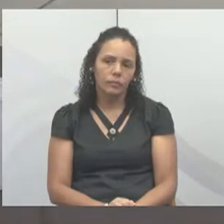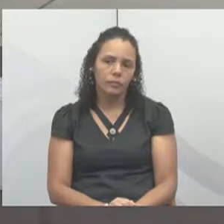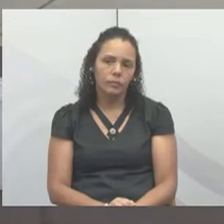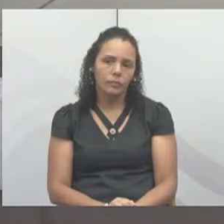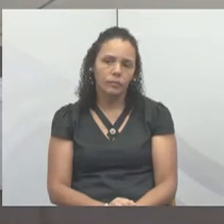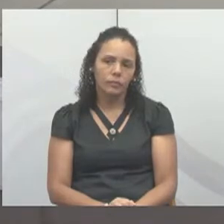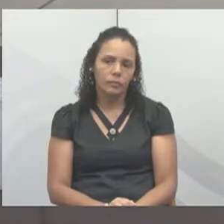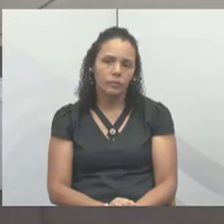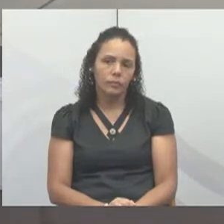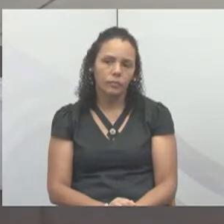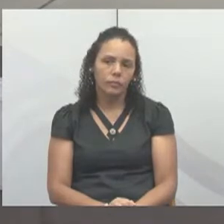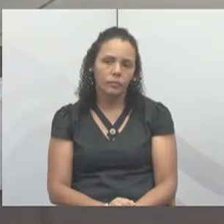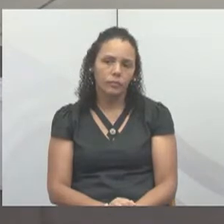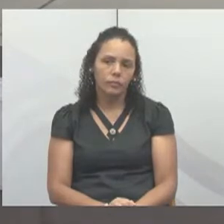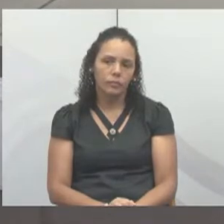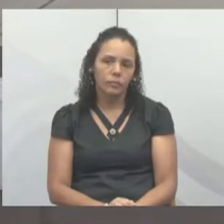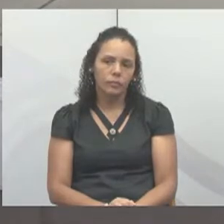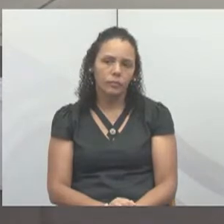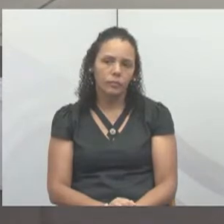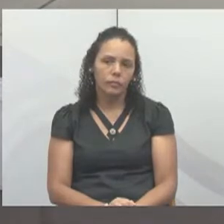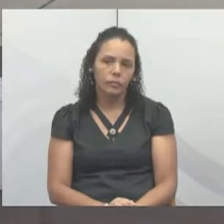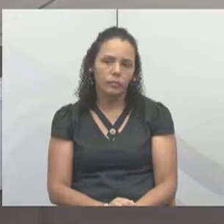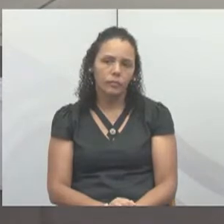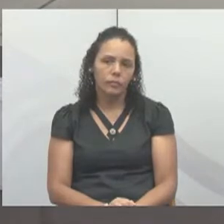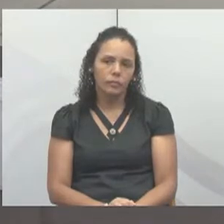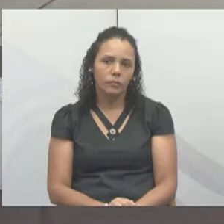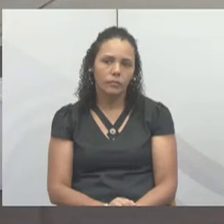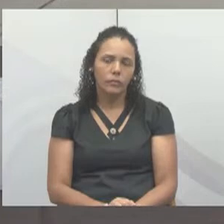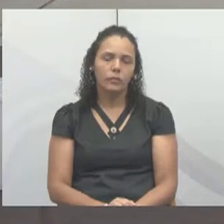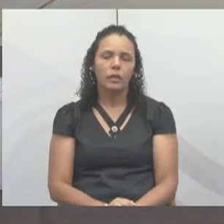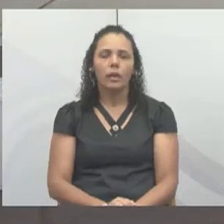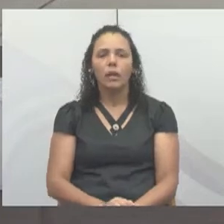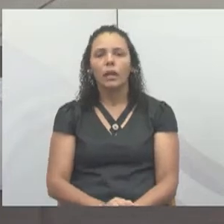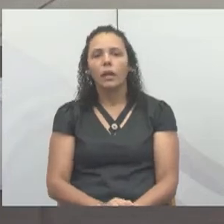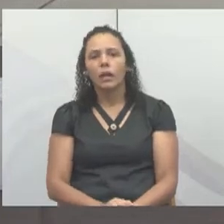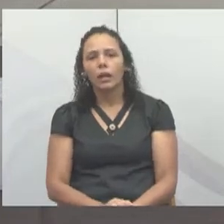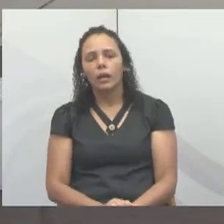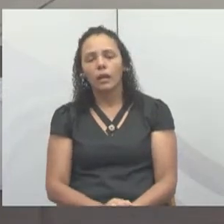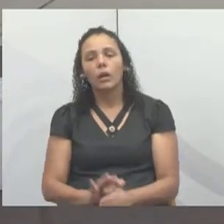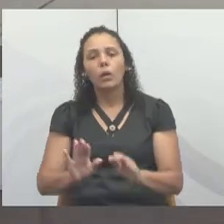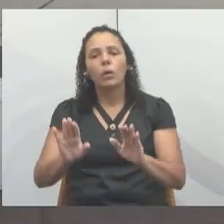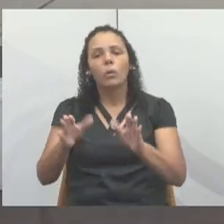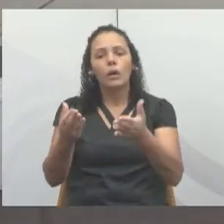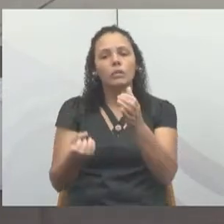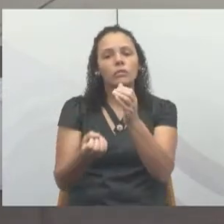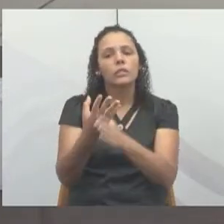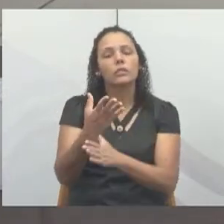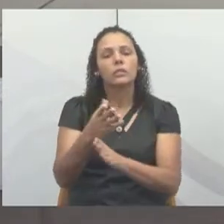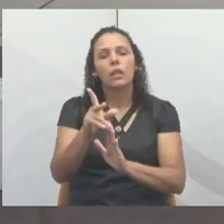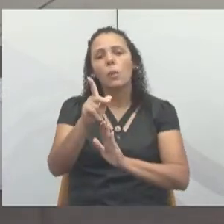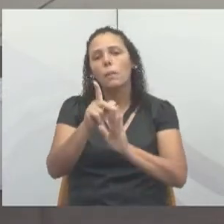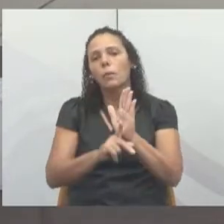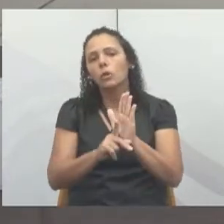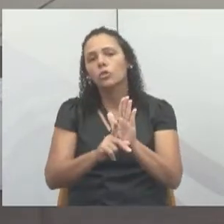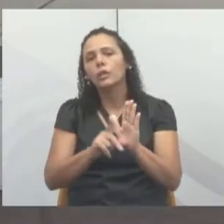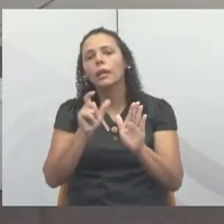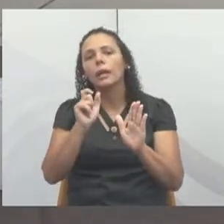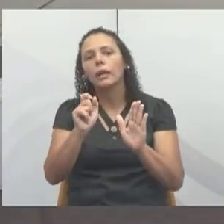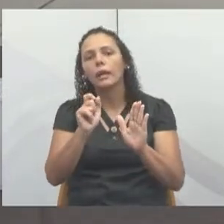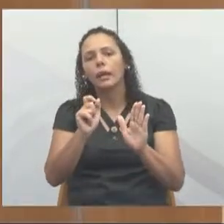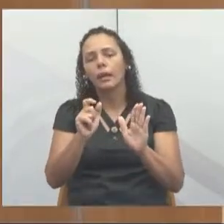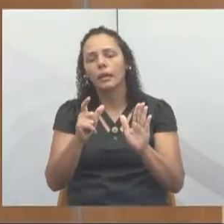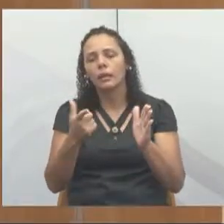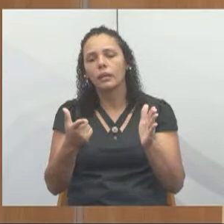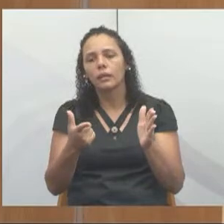liberado para aquele aterro lá? Aonde que está esse projeto? Quem está com esse projeto? Quando vai ser construído isso aí lá? Na Lagoa Azul 2.